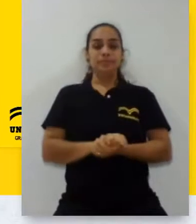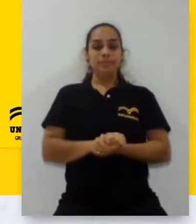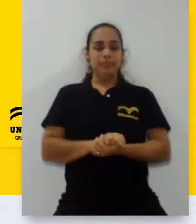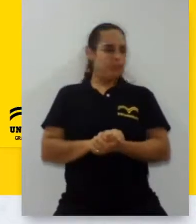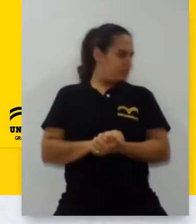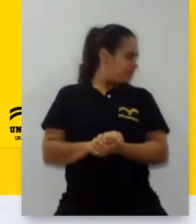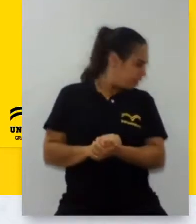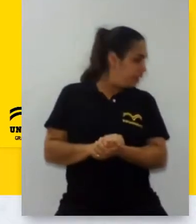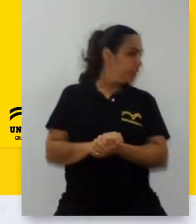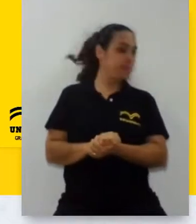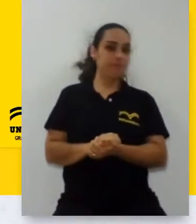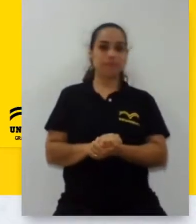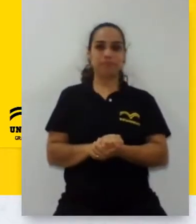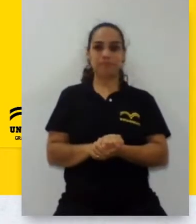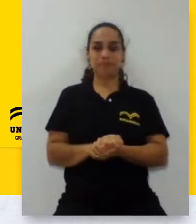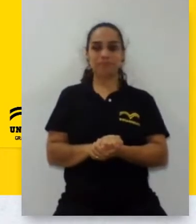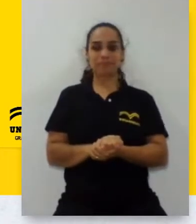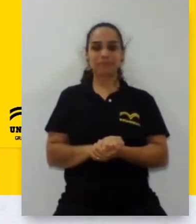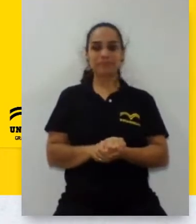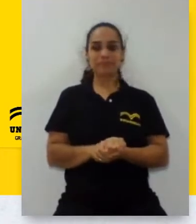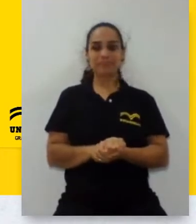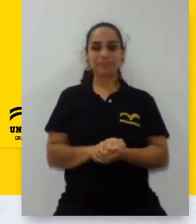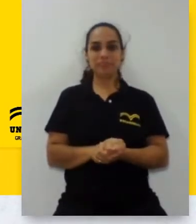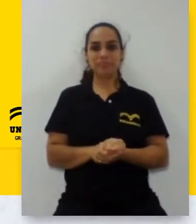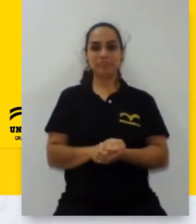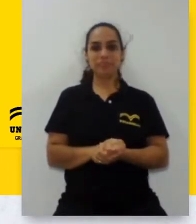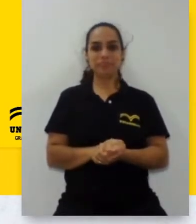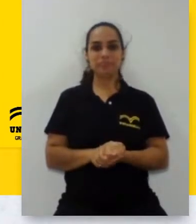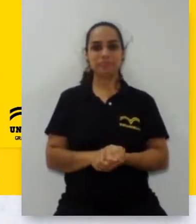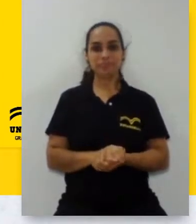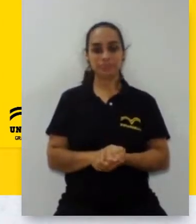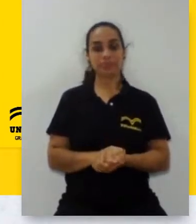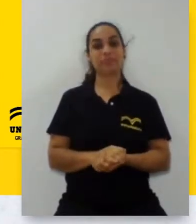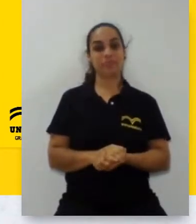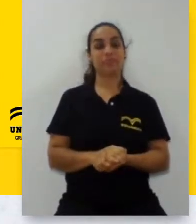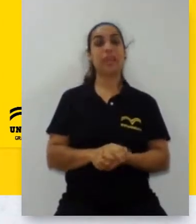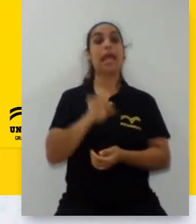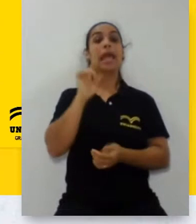que é recomendações aí de exercício físico, tá?